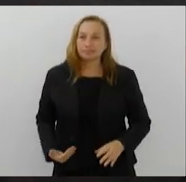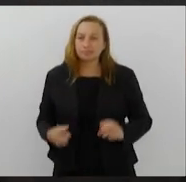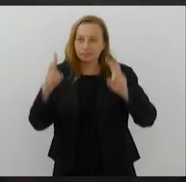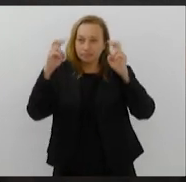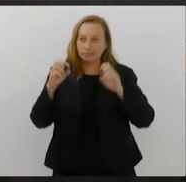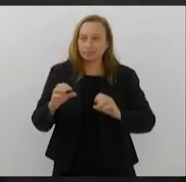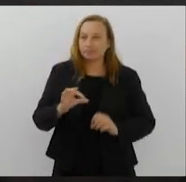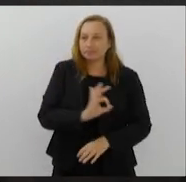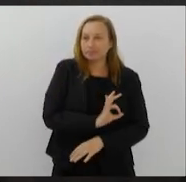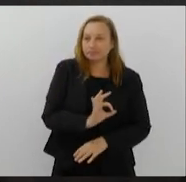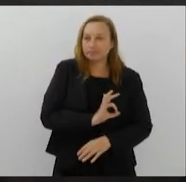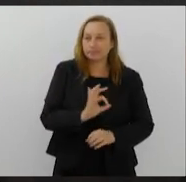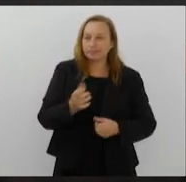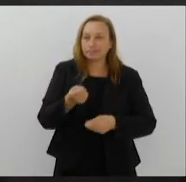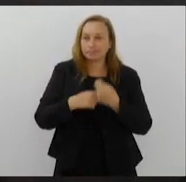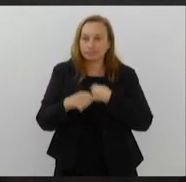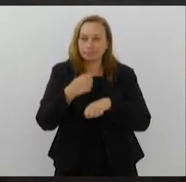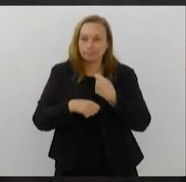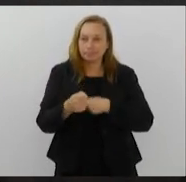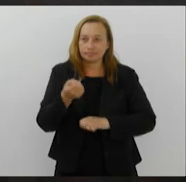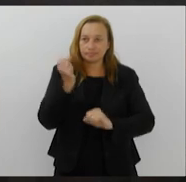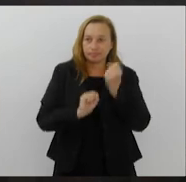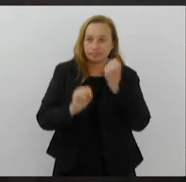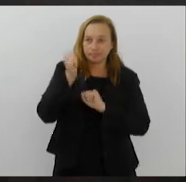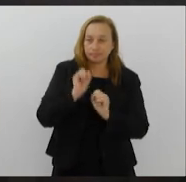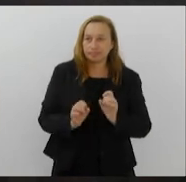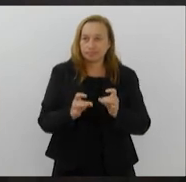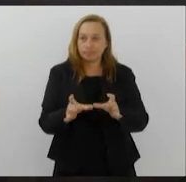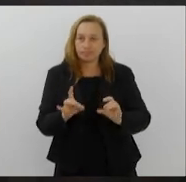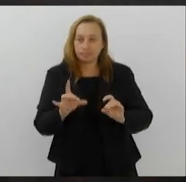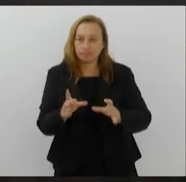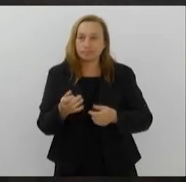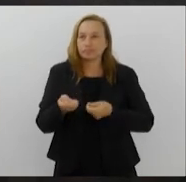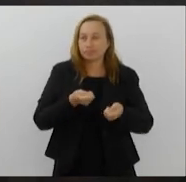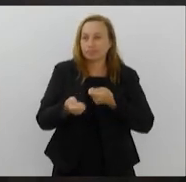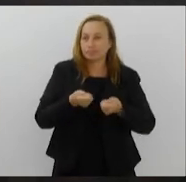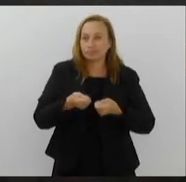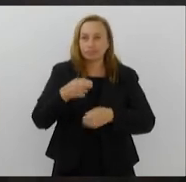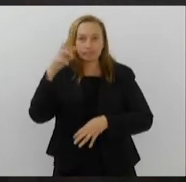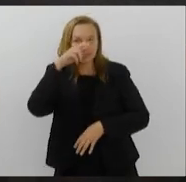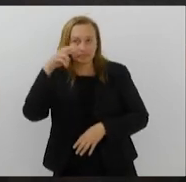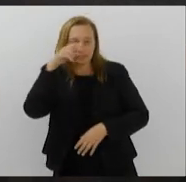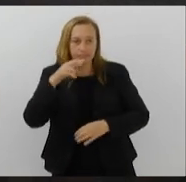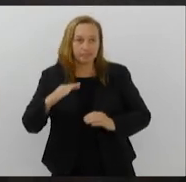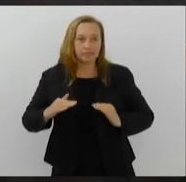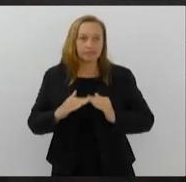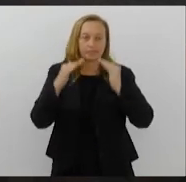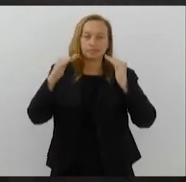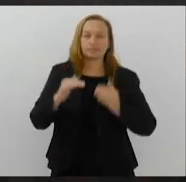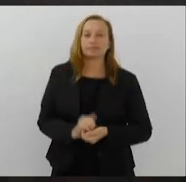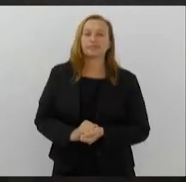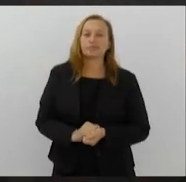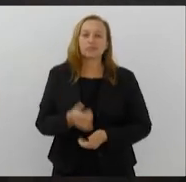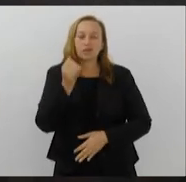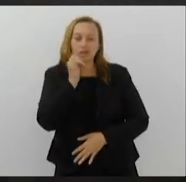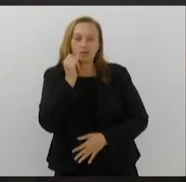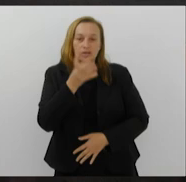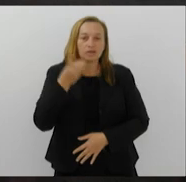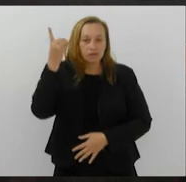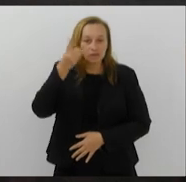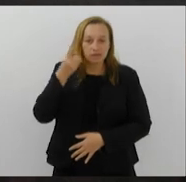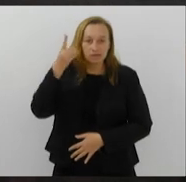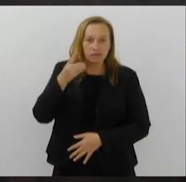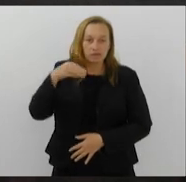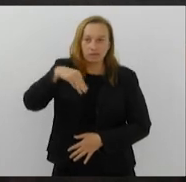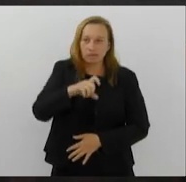de Economia, Indústria e Comércio, favorável, Orçamento, Finanças, Fiscalização Financeira e Controle, favorável, relator, deputado Max